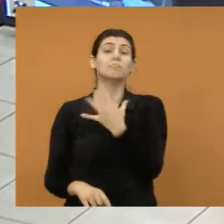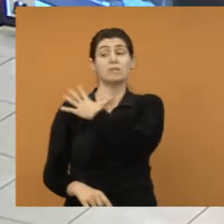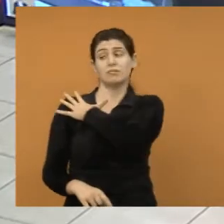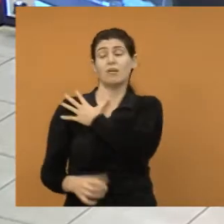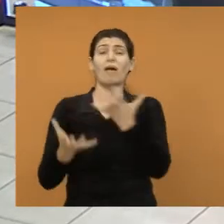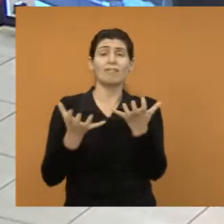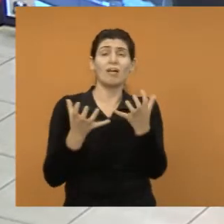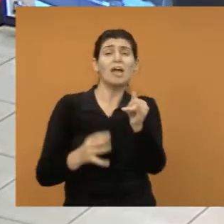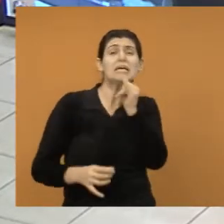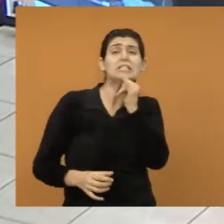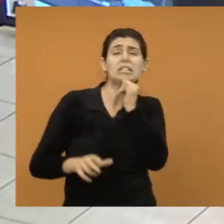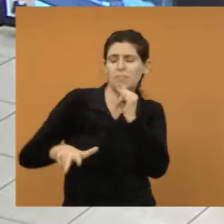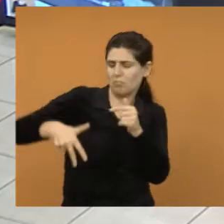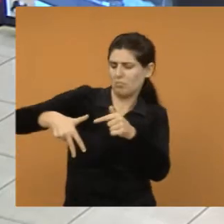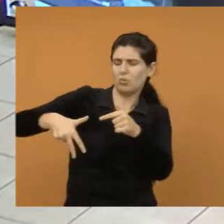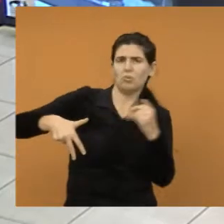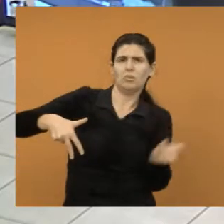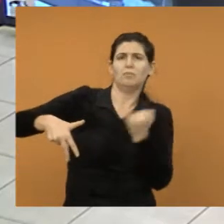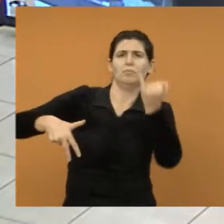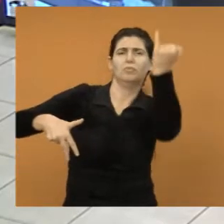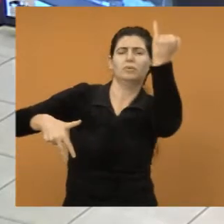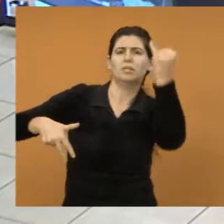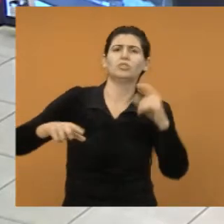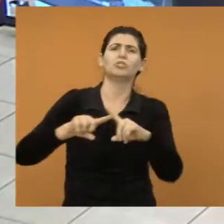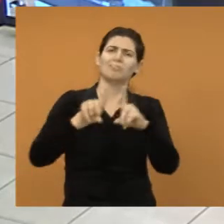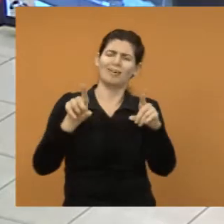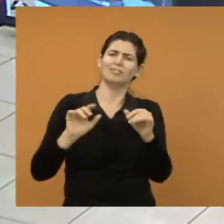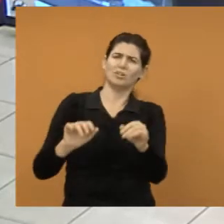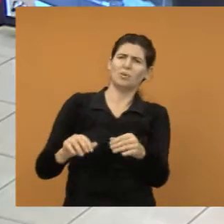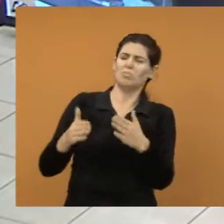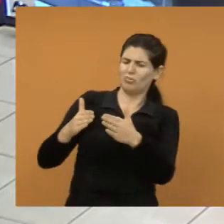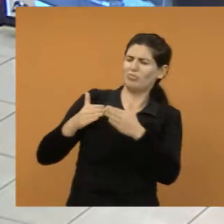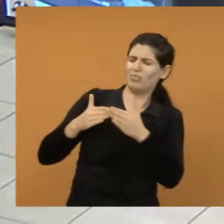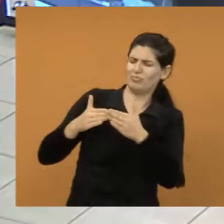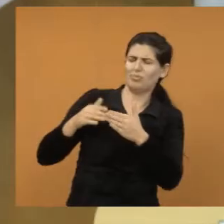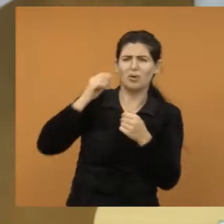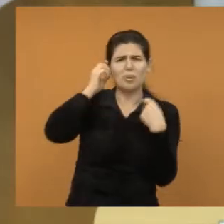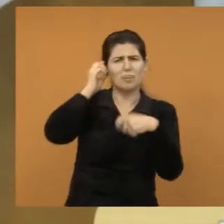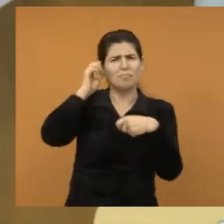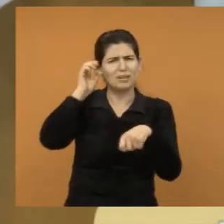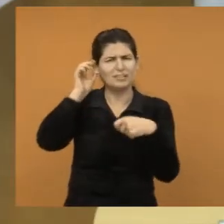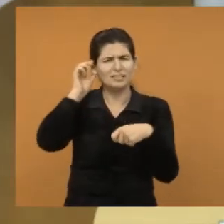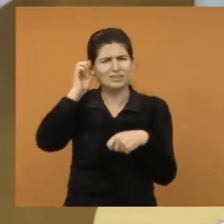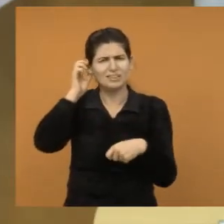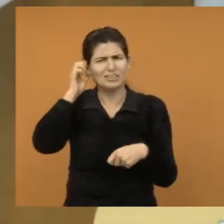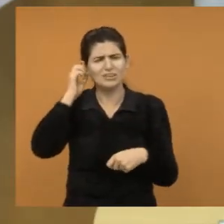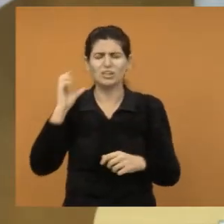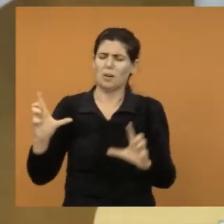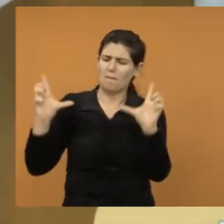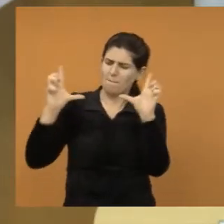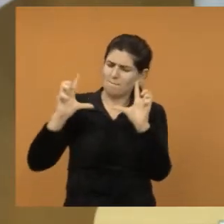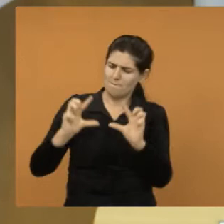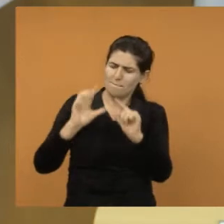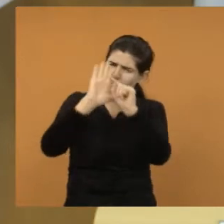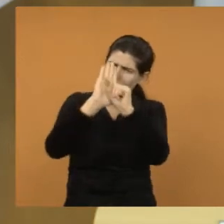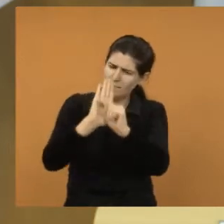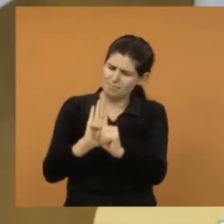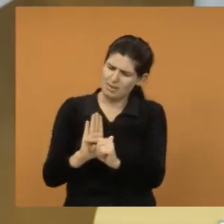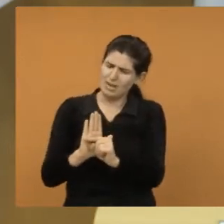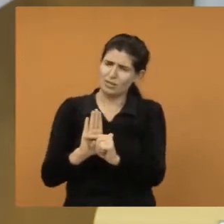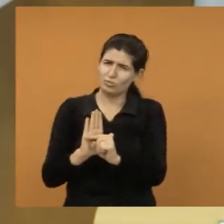país, poderiam abrir mão dos seus privilégios. Vereador Rodrigo, exatamente. Não só eles, né? Porque a gente